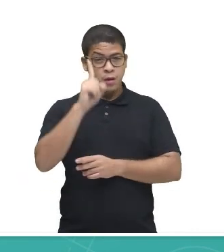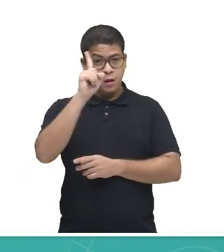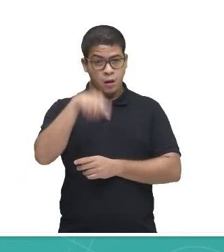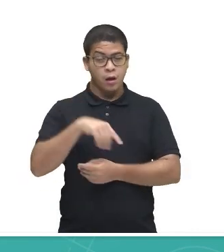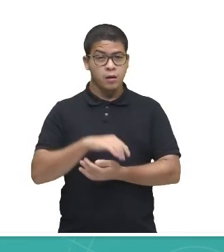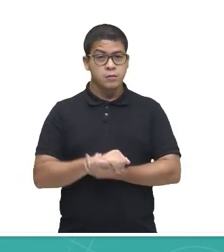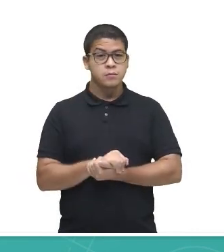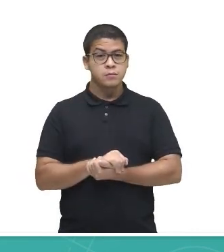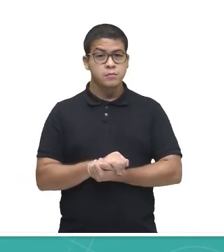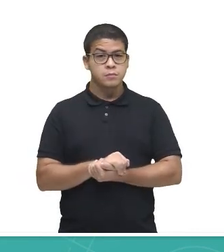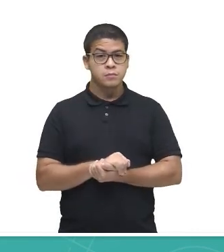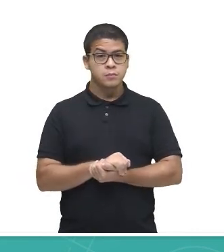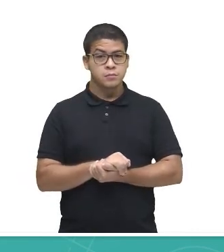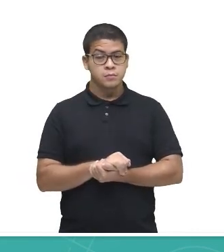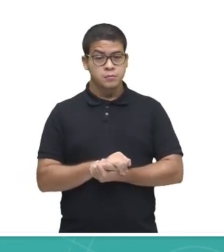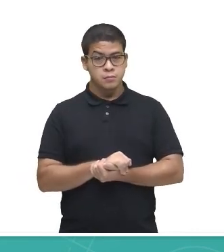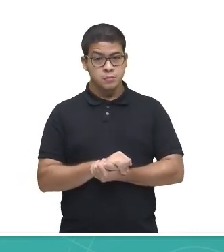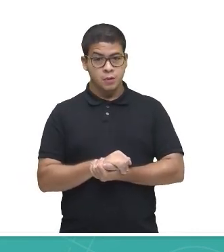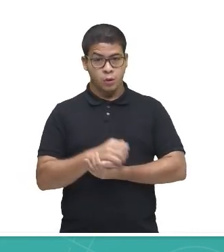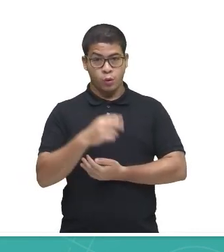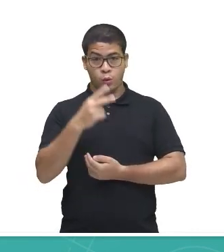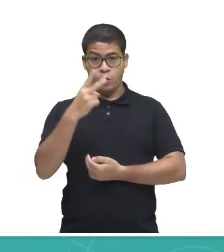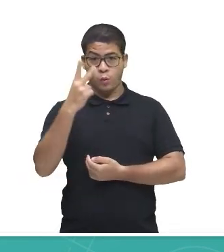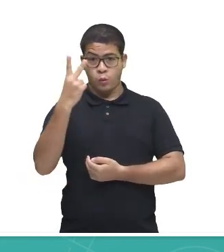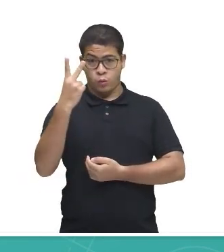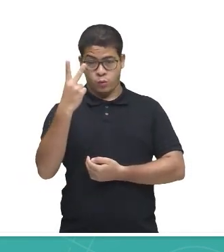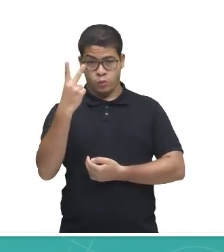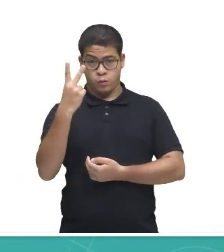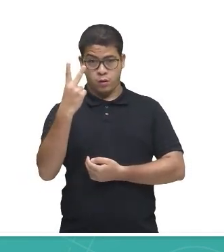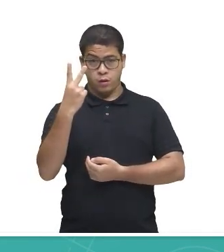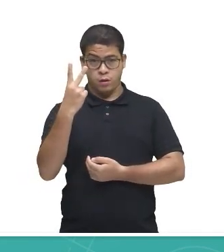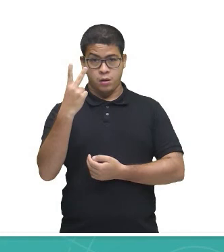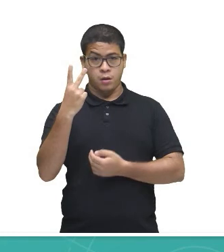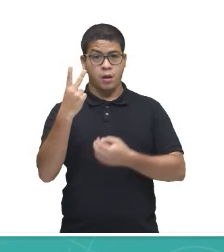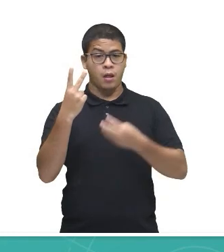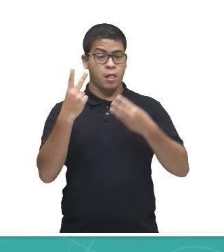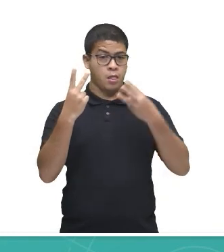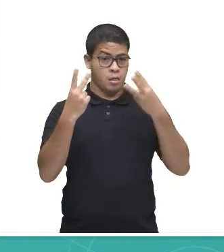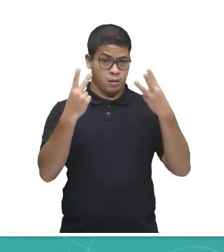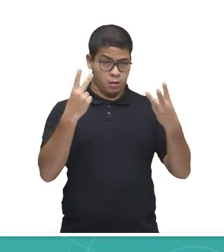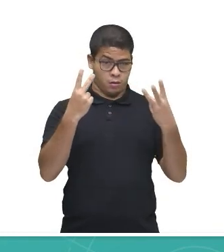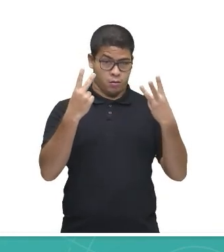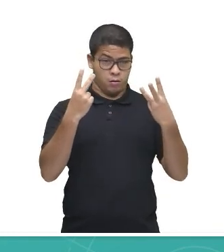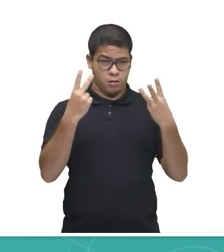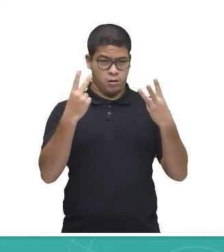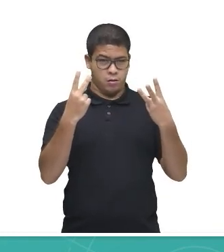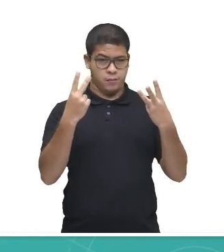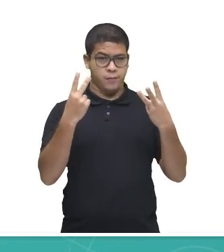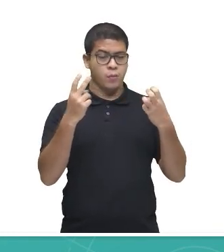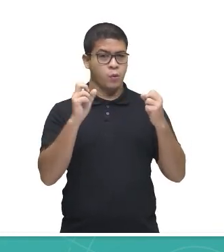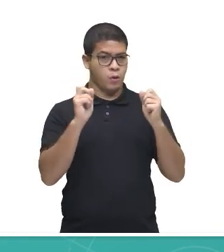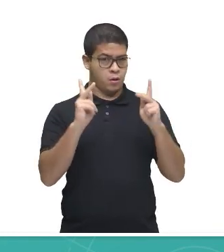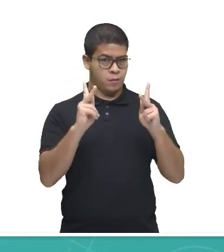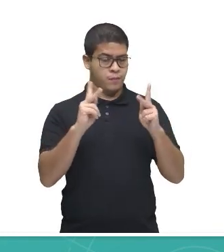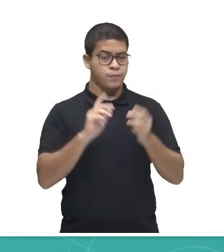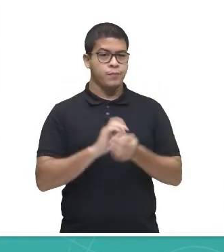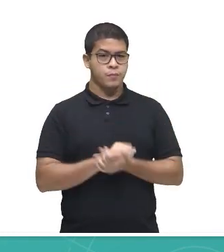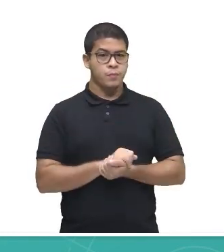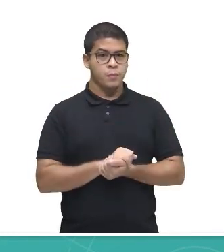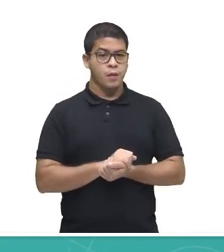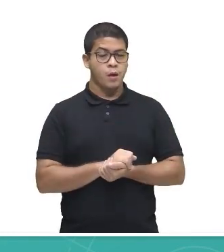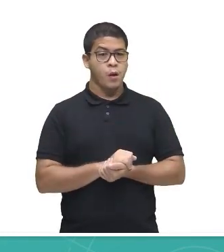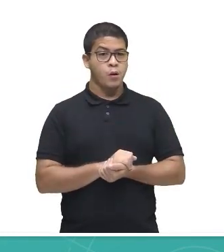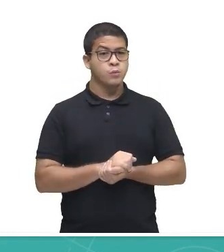são os ângulos 2 e 3. Tá bom? E o